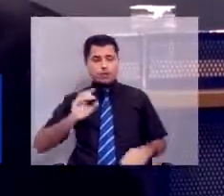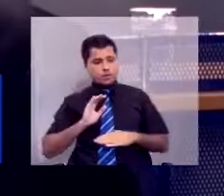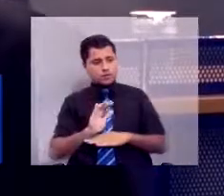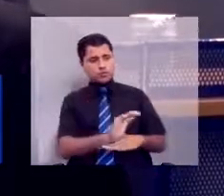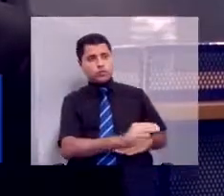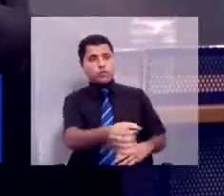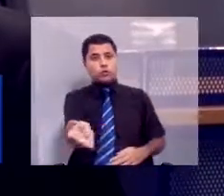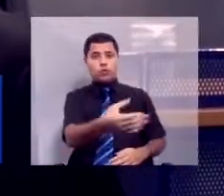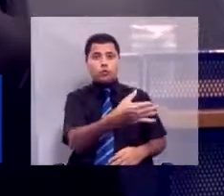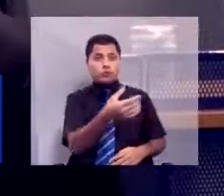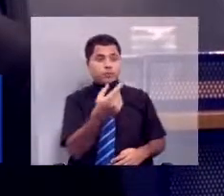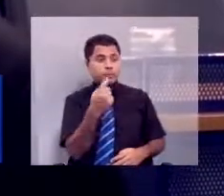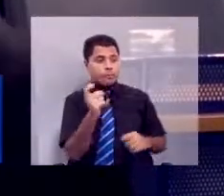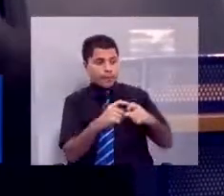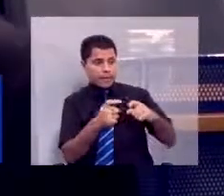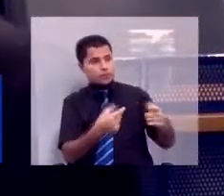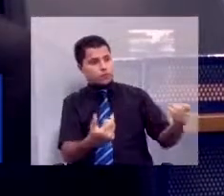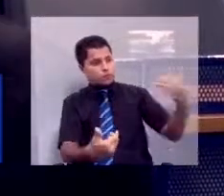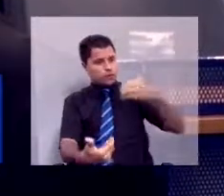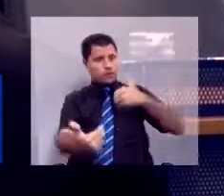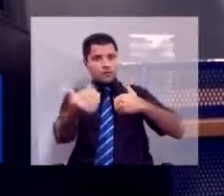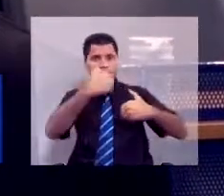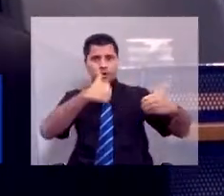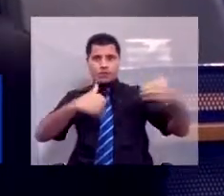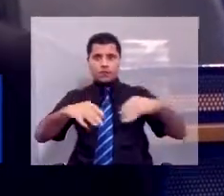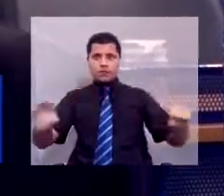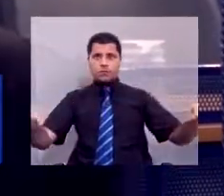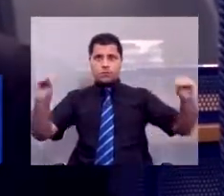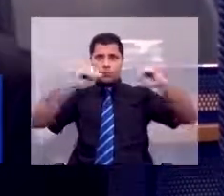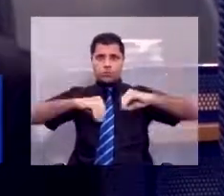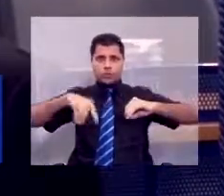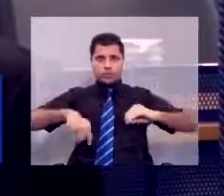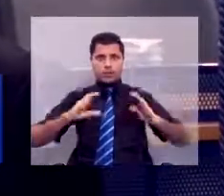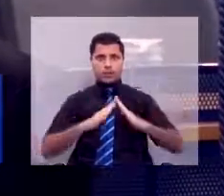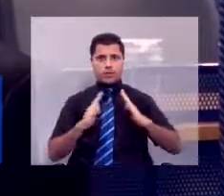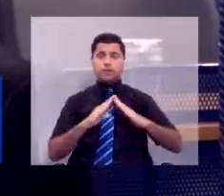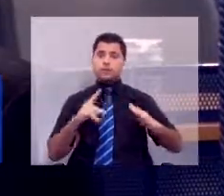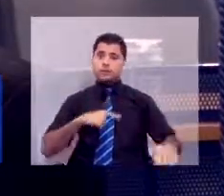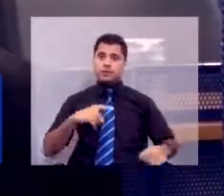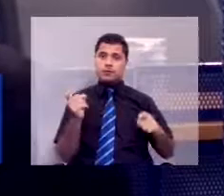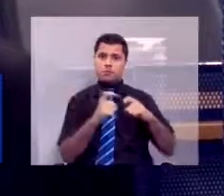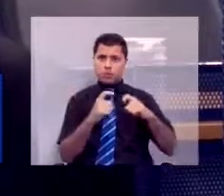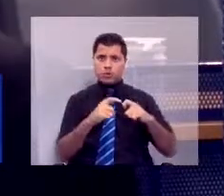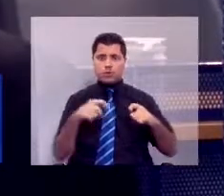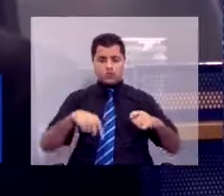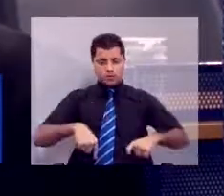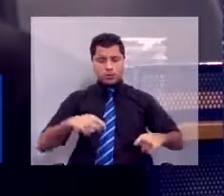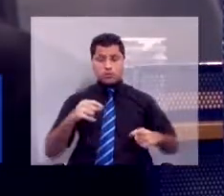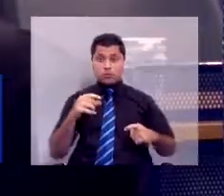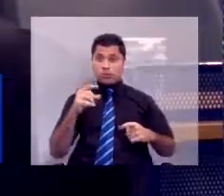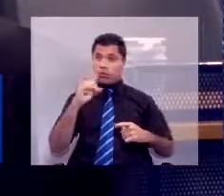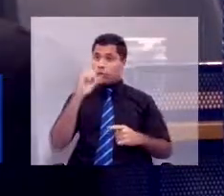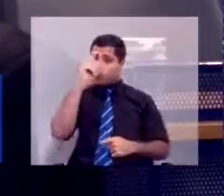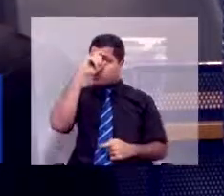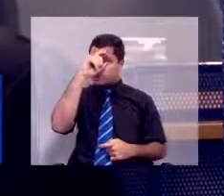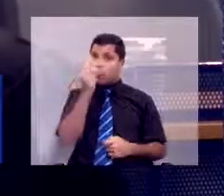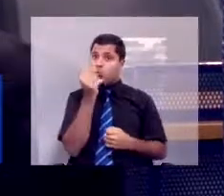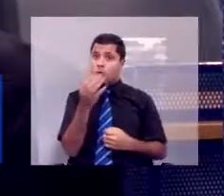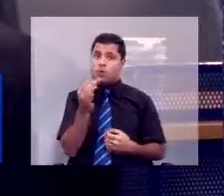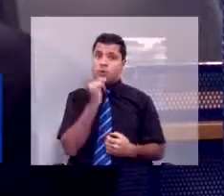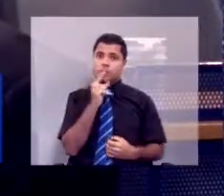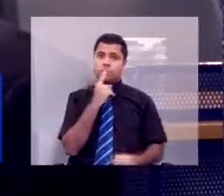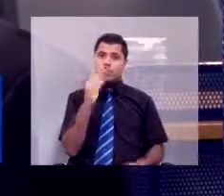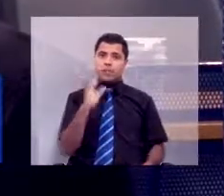novos médicos para vir para Guarulhos fazer a residência na nossa cidade. Nós temos bons hospitais na nossa cidade, como o Hospital dos